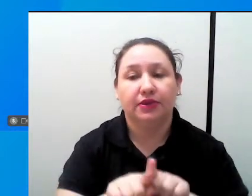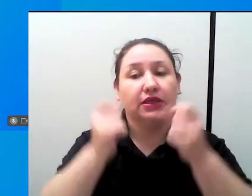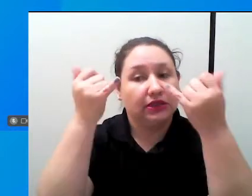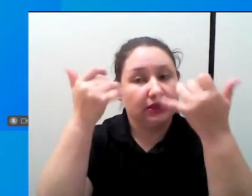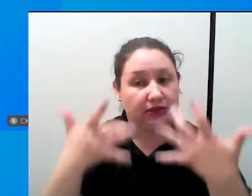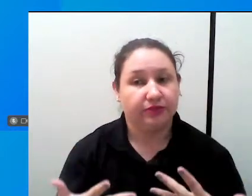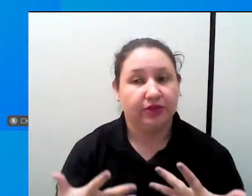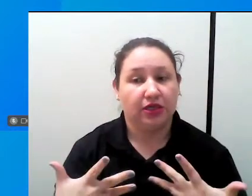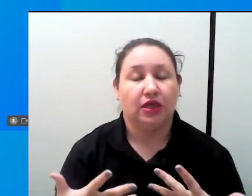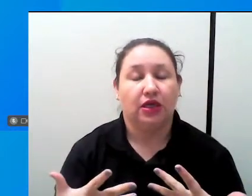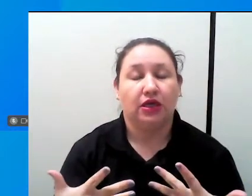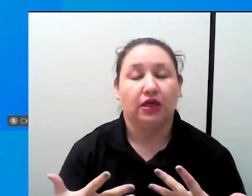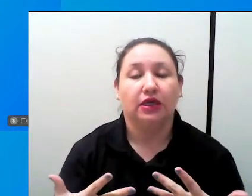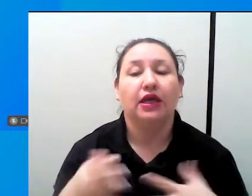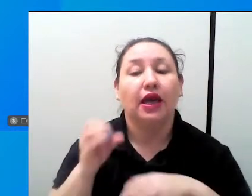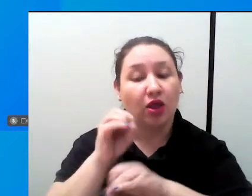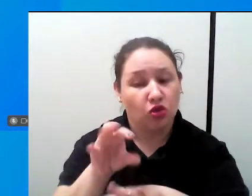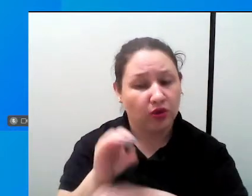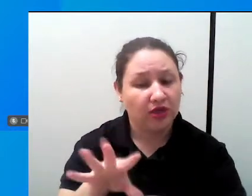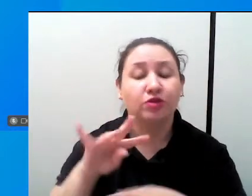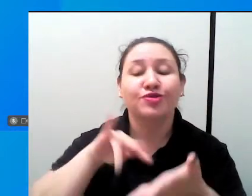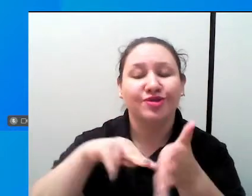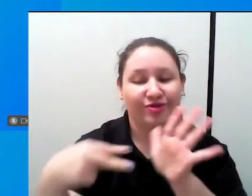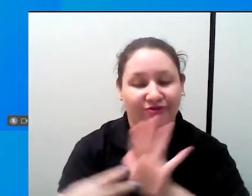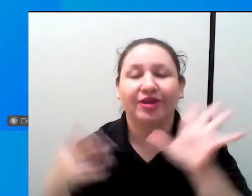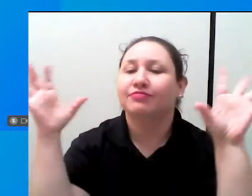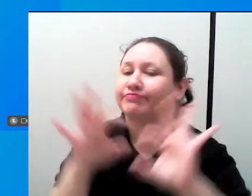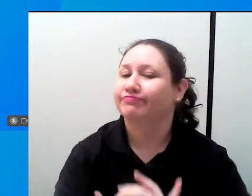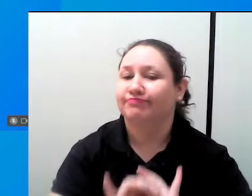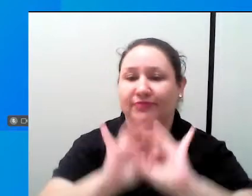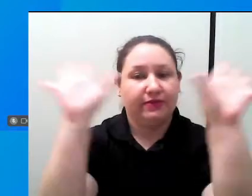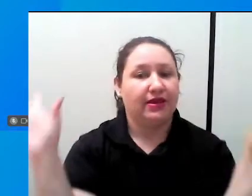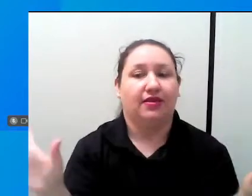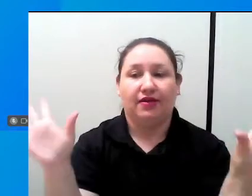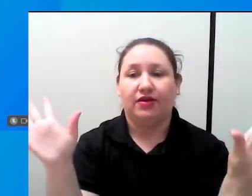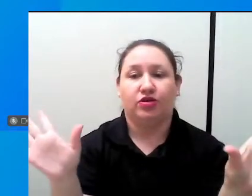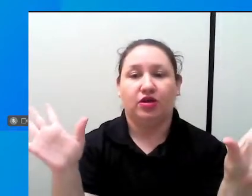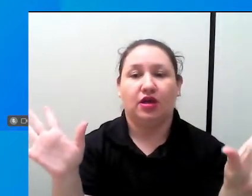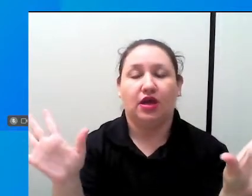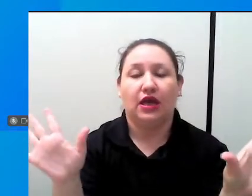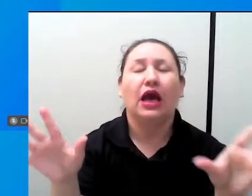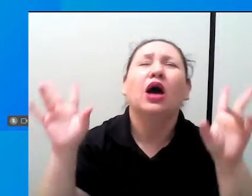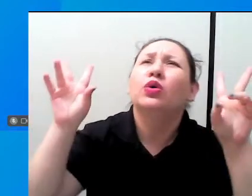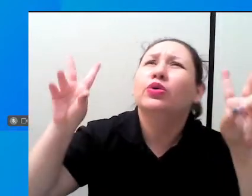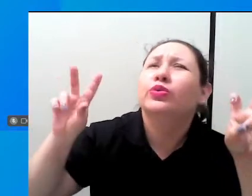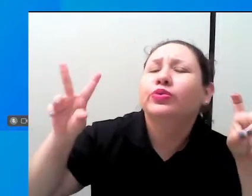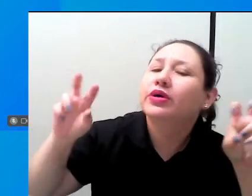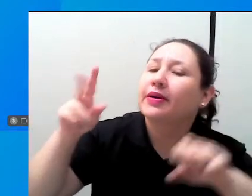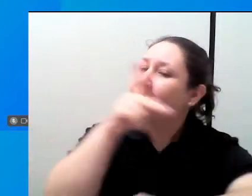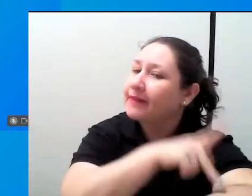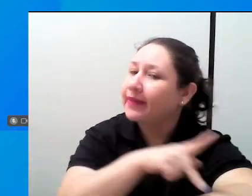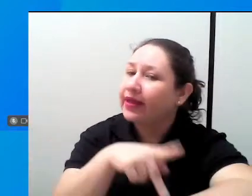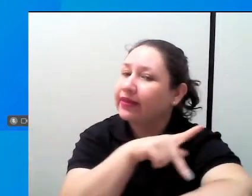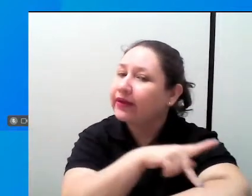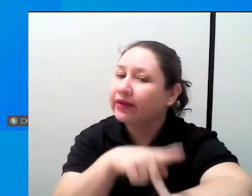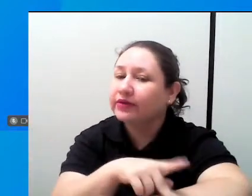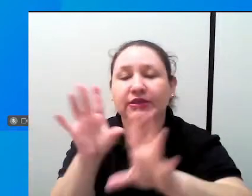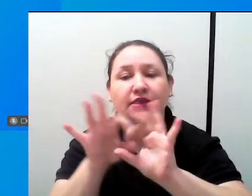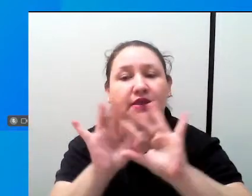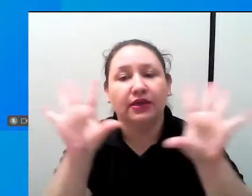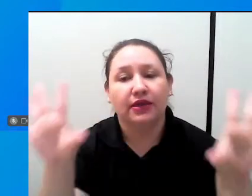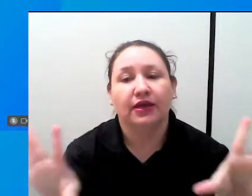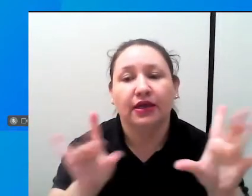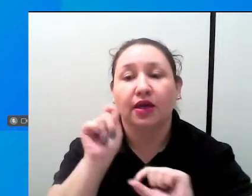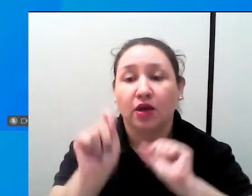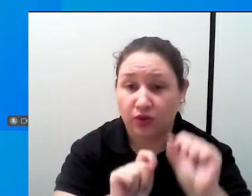libertadora. E o termo pedagogia libertadora advém de uma obra que muitos de nós já